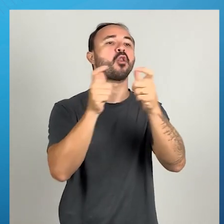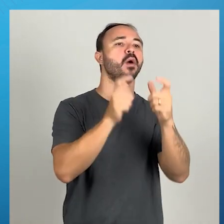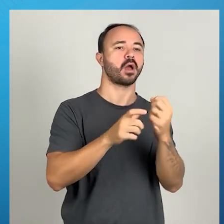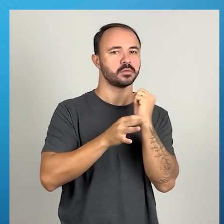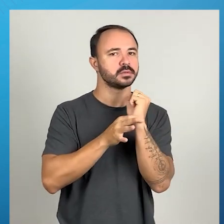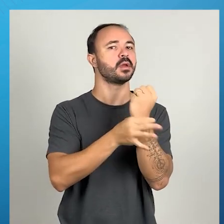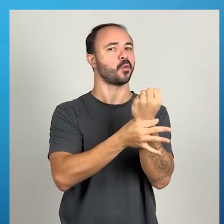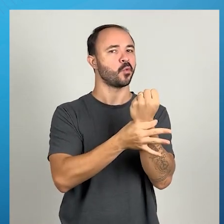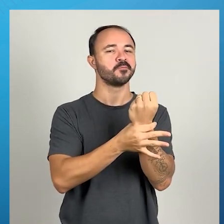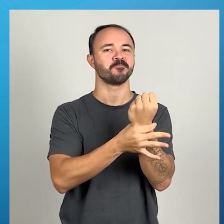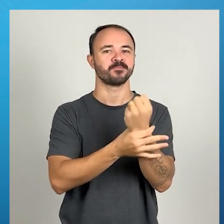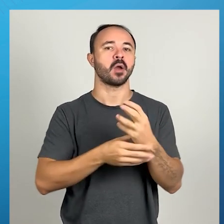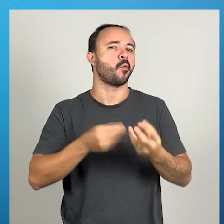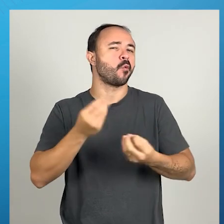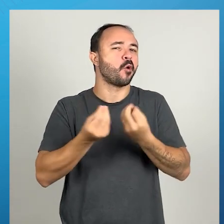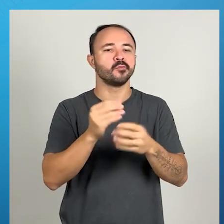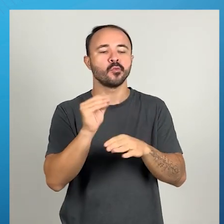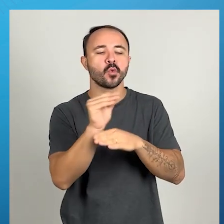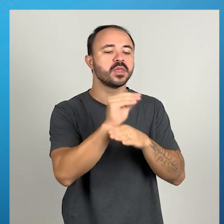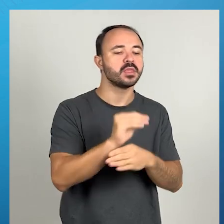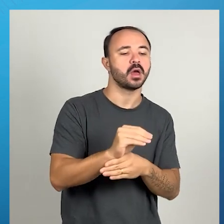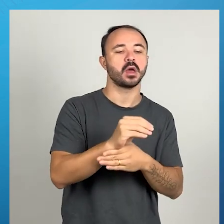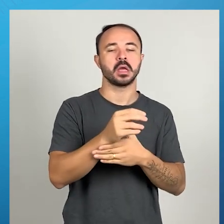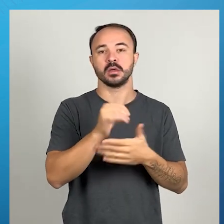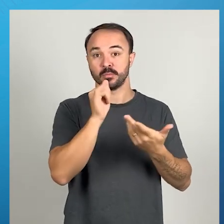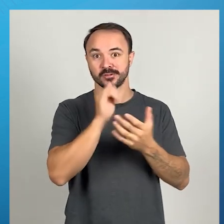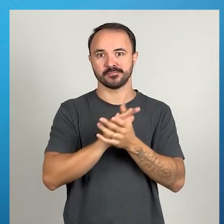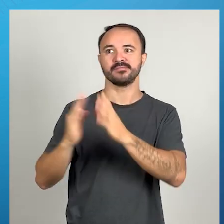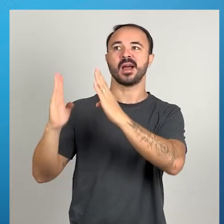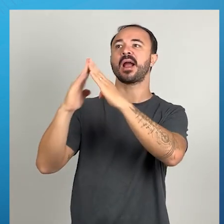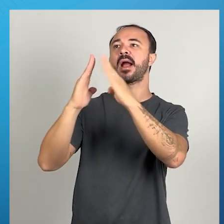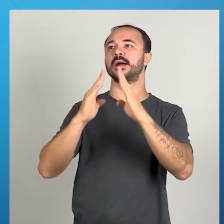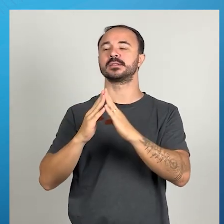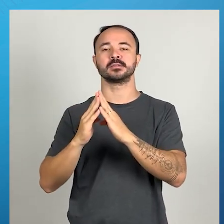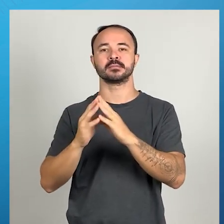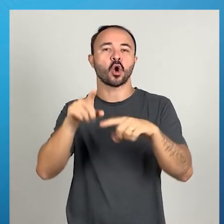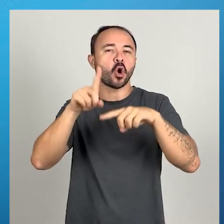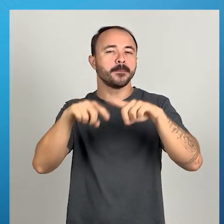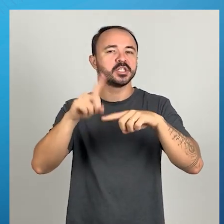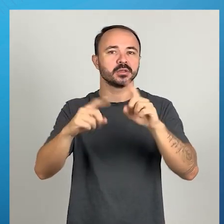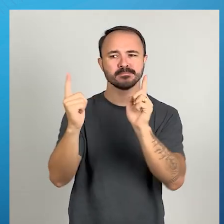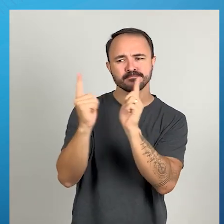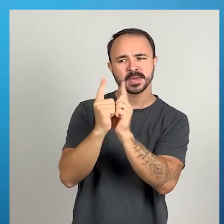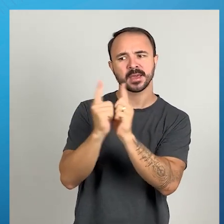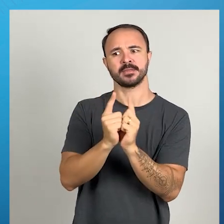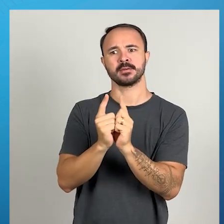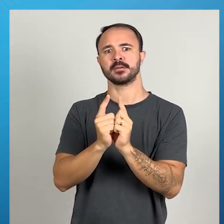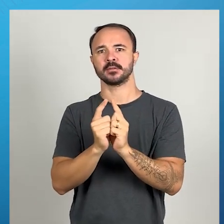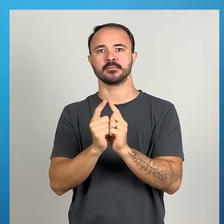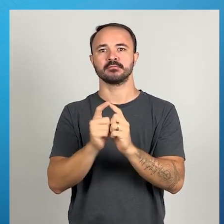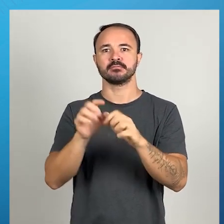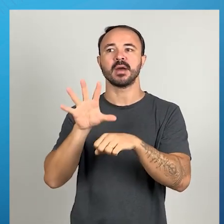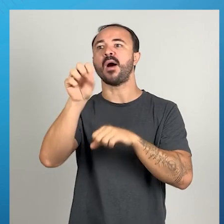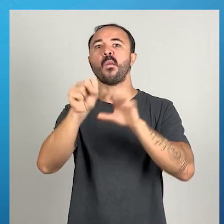também. Então as medidas de segurança em casa, como manter objetos pequenos fora do alcance, para evitar que a criança possa estar colocando isso na